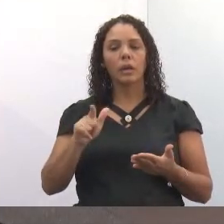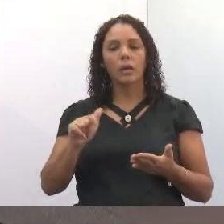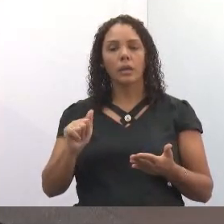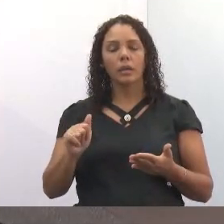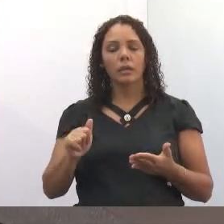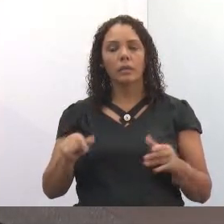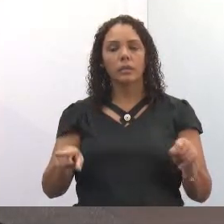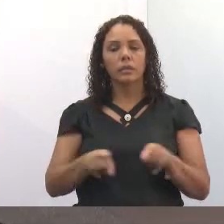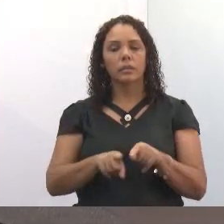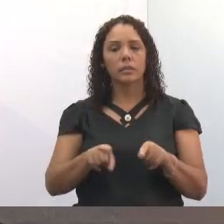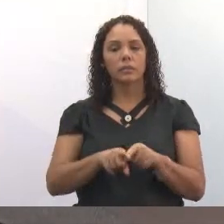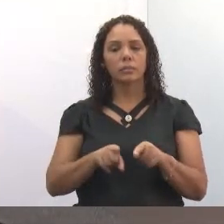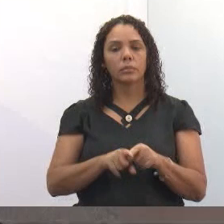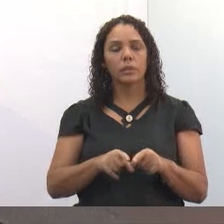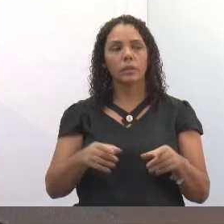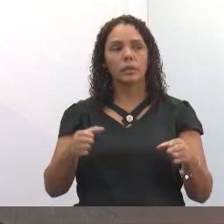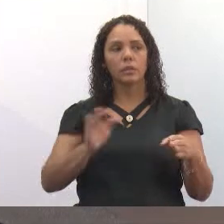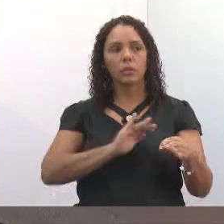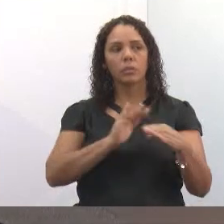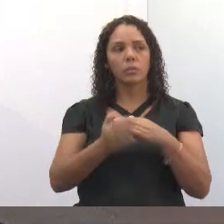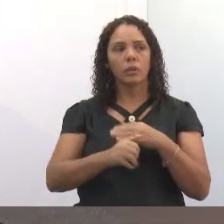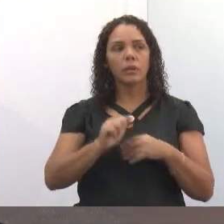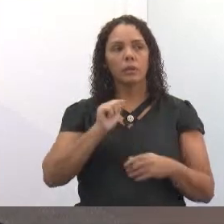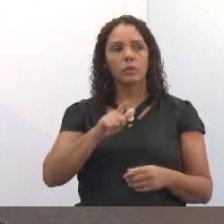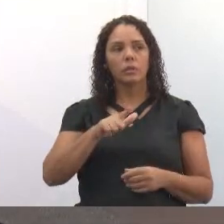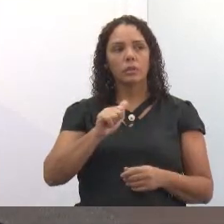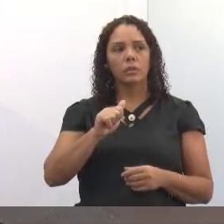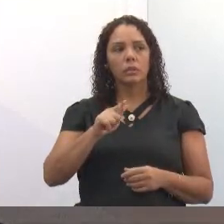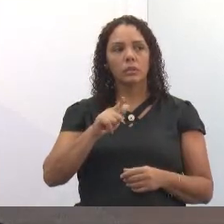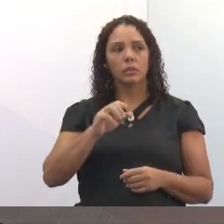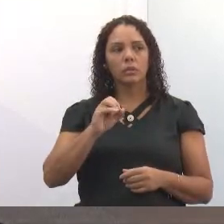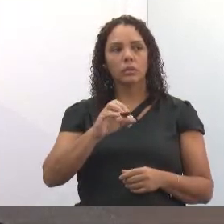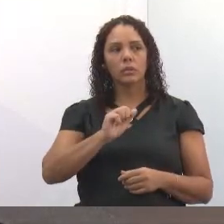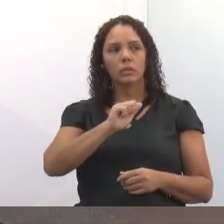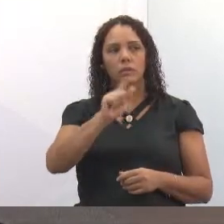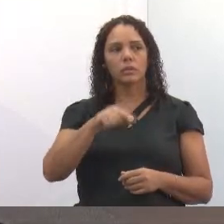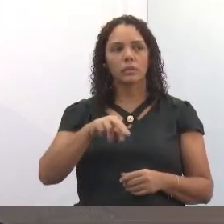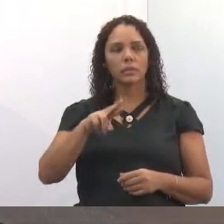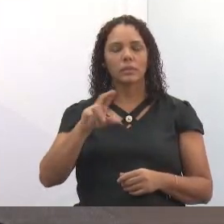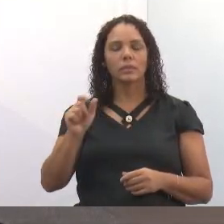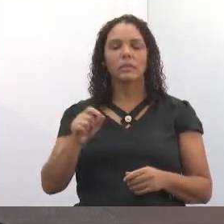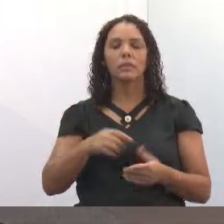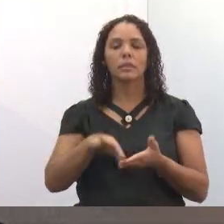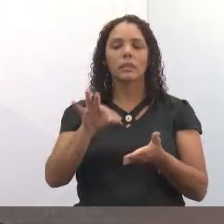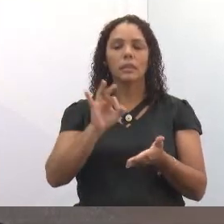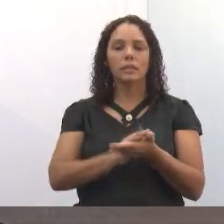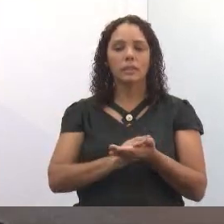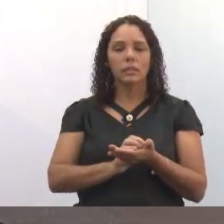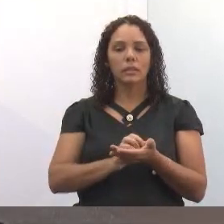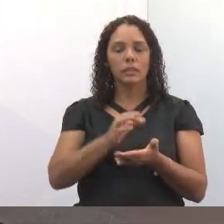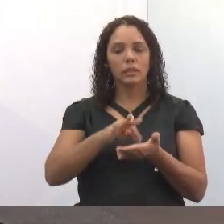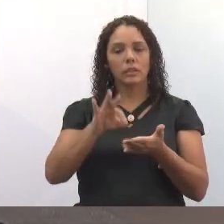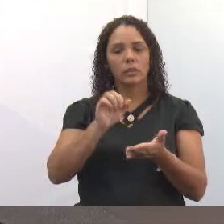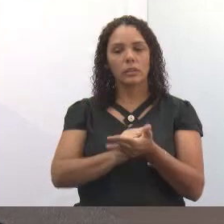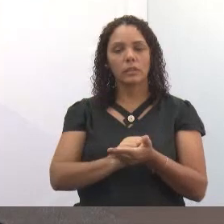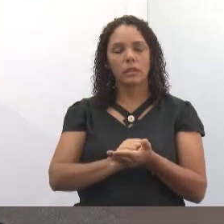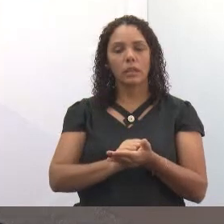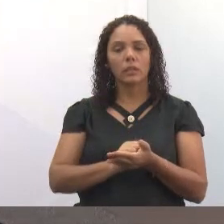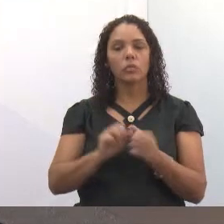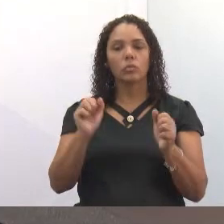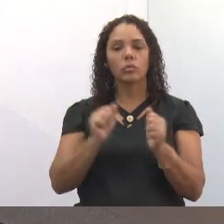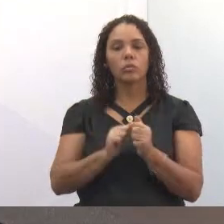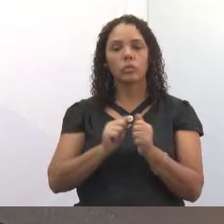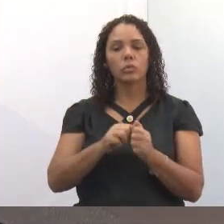Ainda assim, o núcleo Lagoa Azul 2 também foi cadastrado no convênio com o programa Cidade Legal